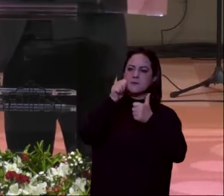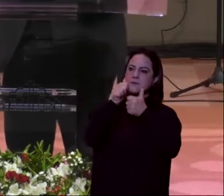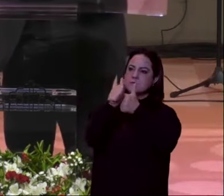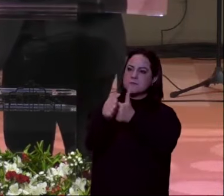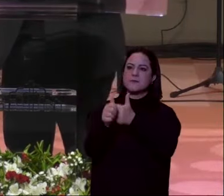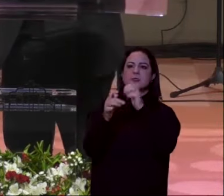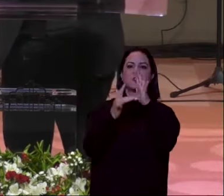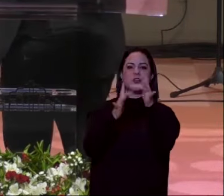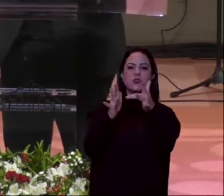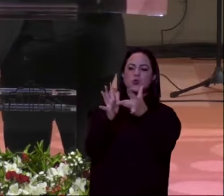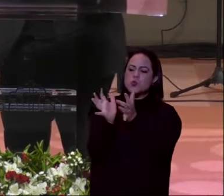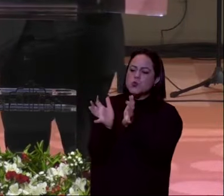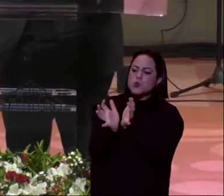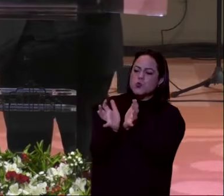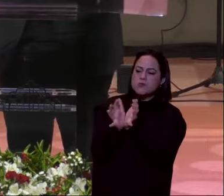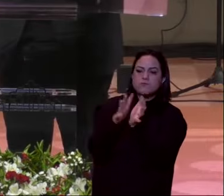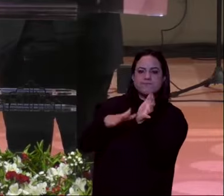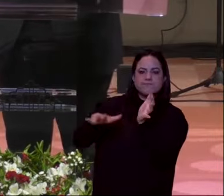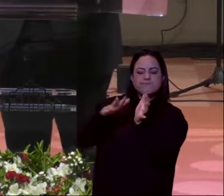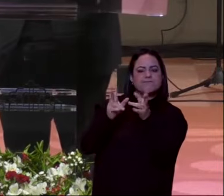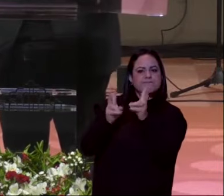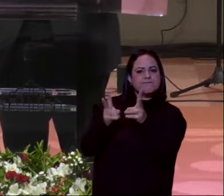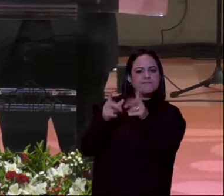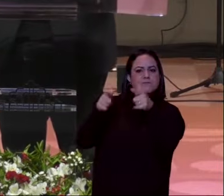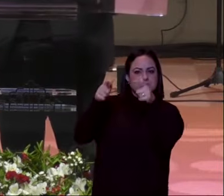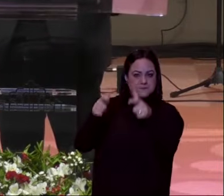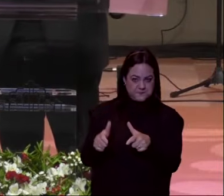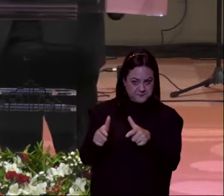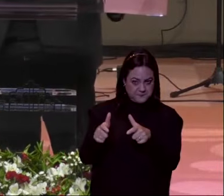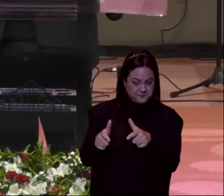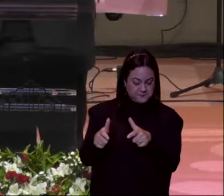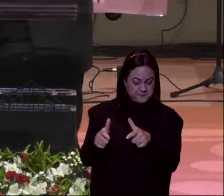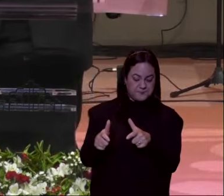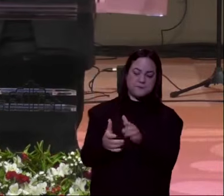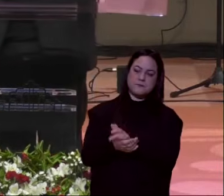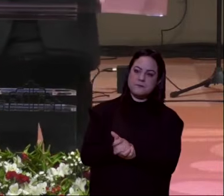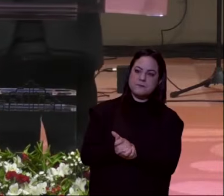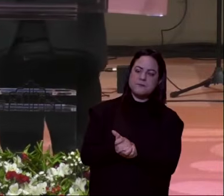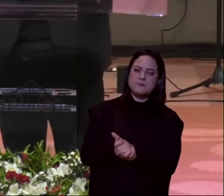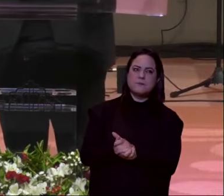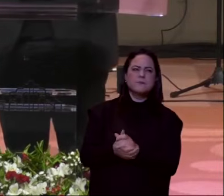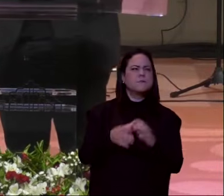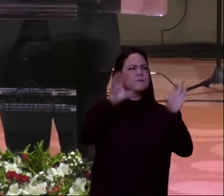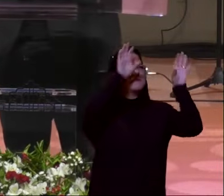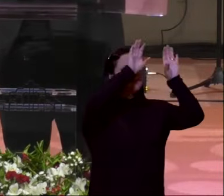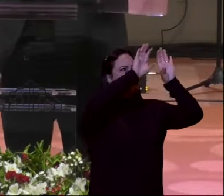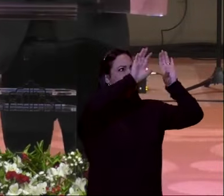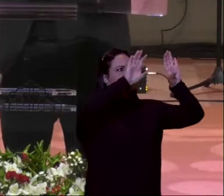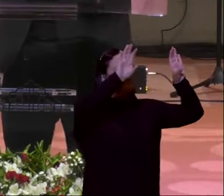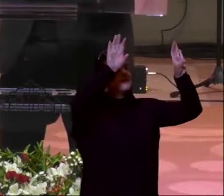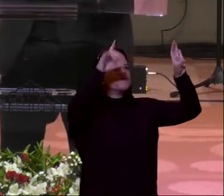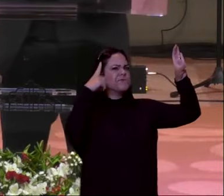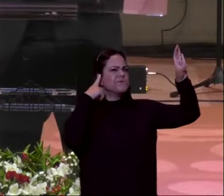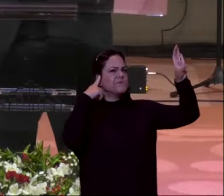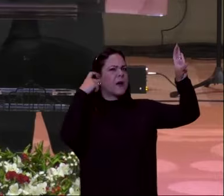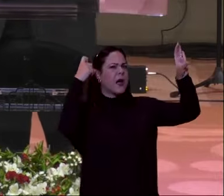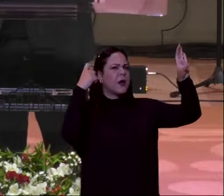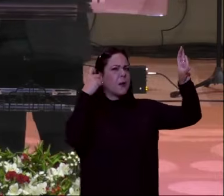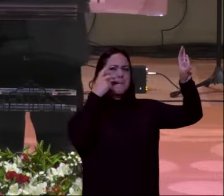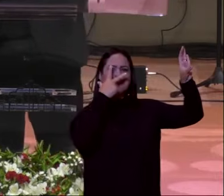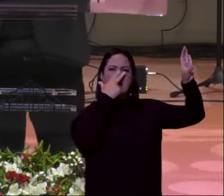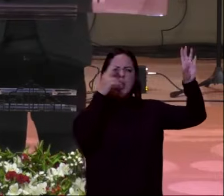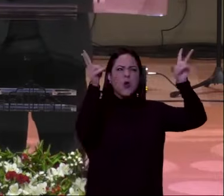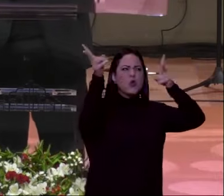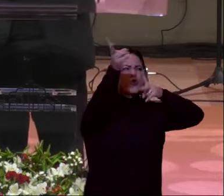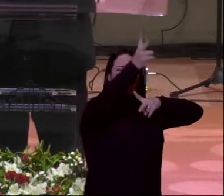Jesus estavam reunidos no mesmo lugar, e de repente veio do céu um barulho que parecia o